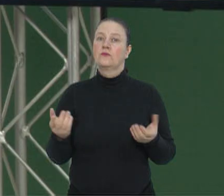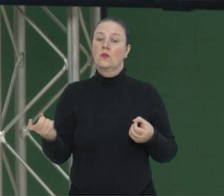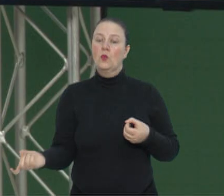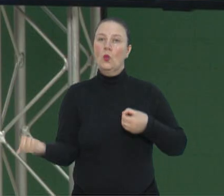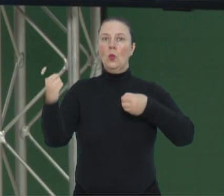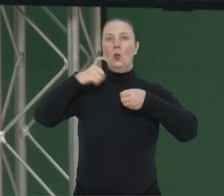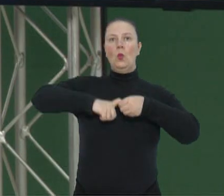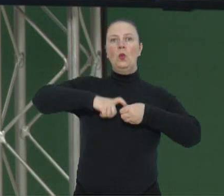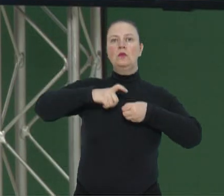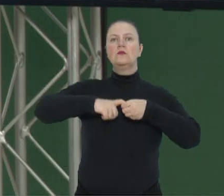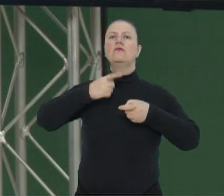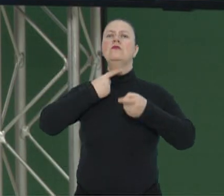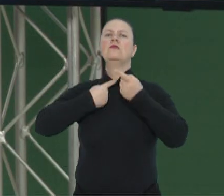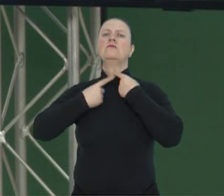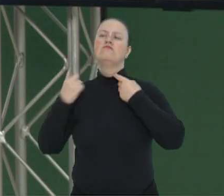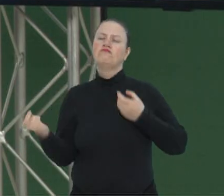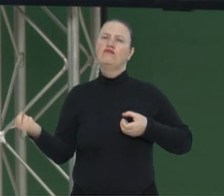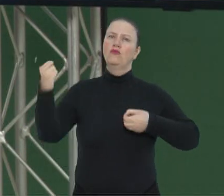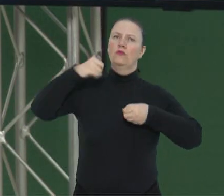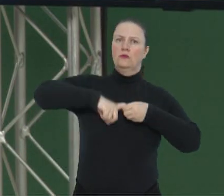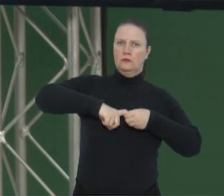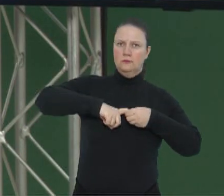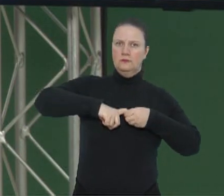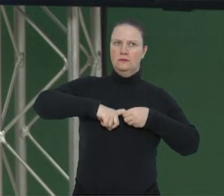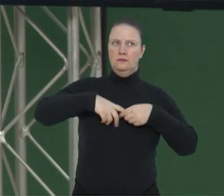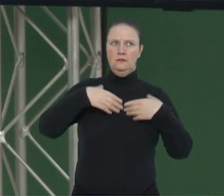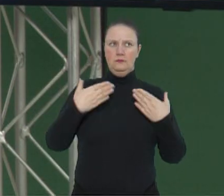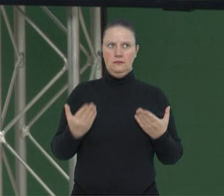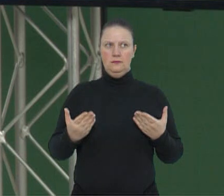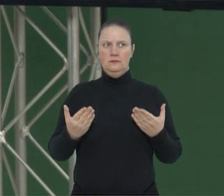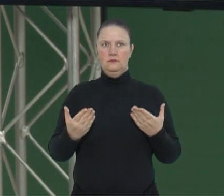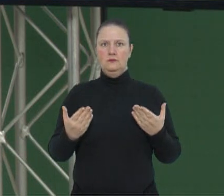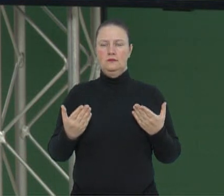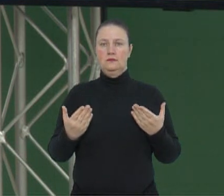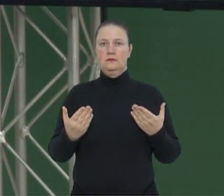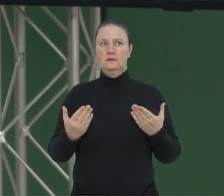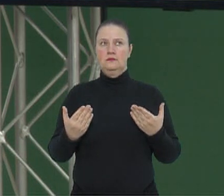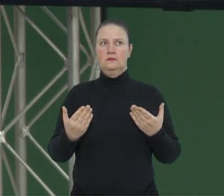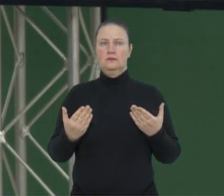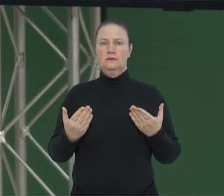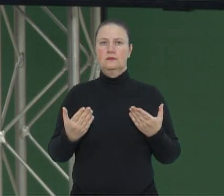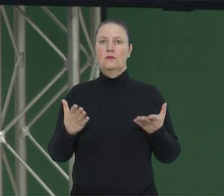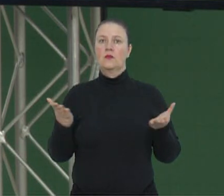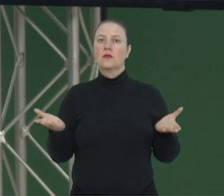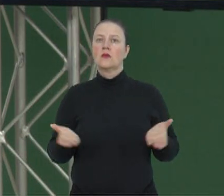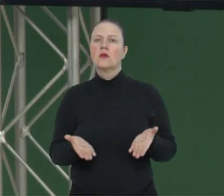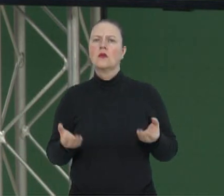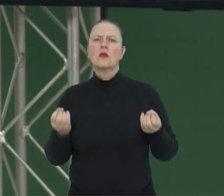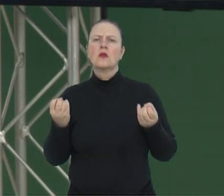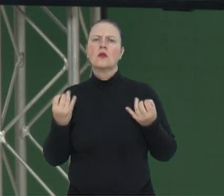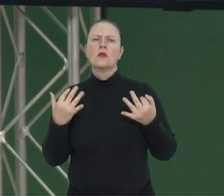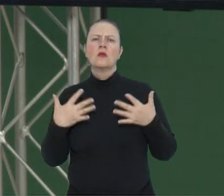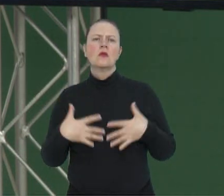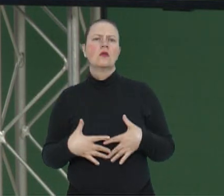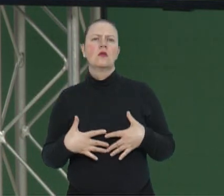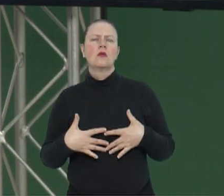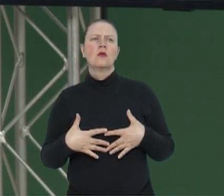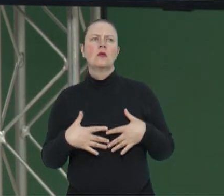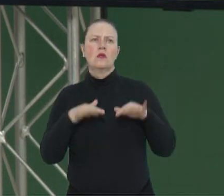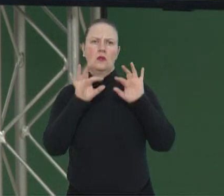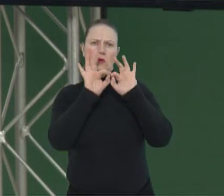retornar, voltar, né? Regressar valorando lo pouco, ou seja,